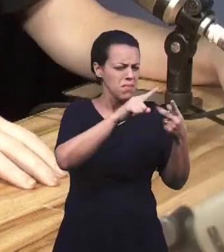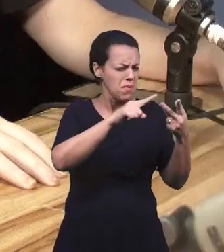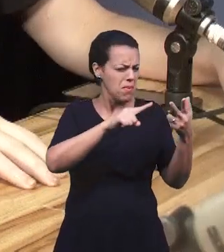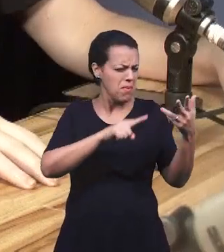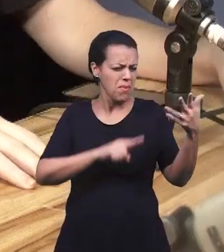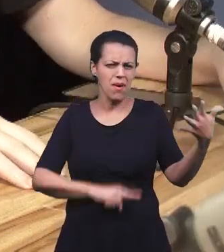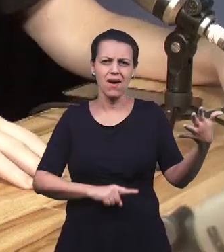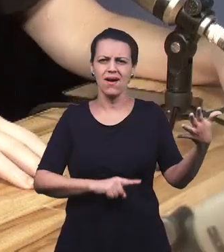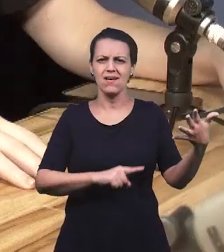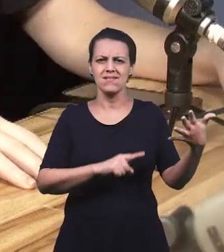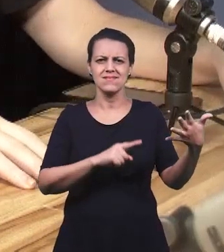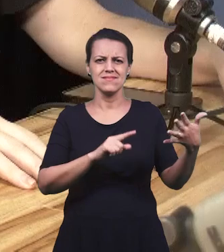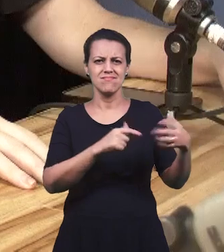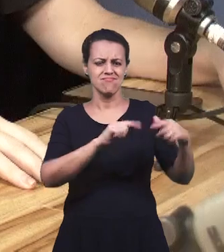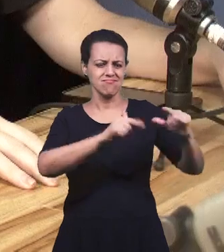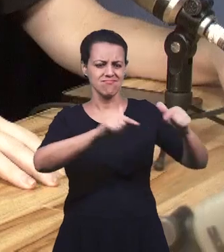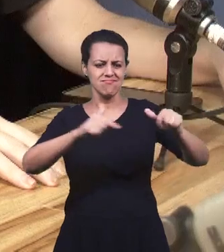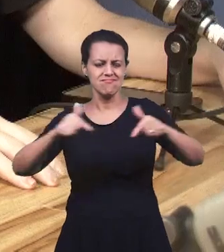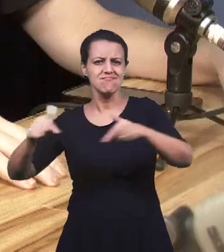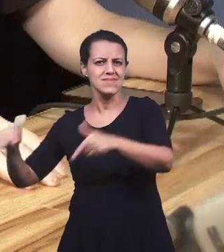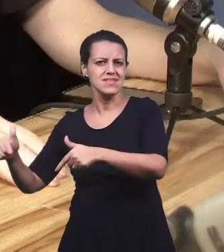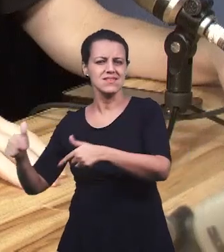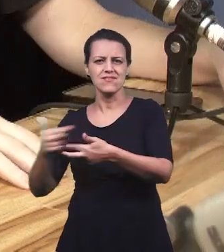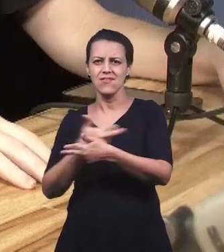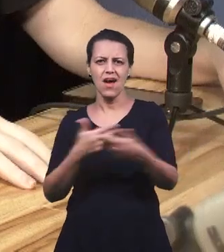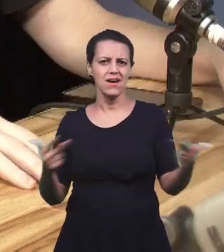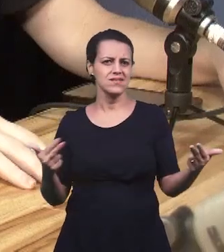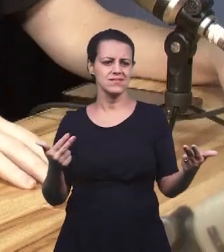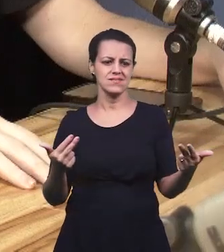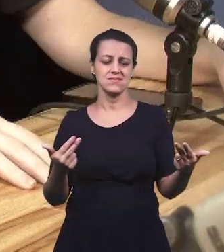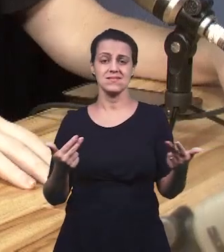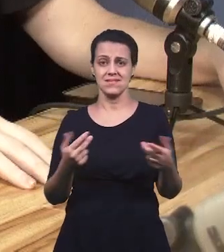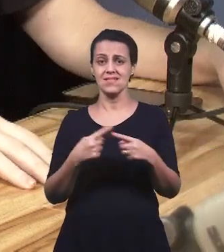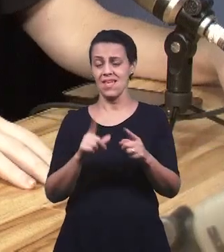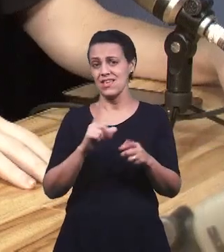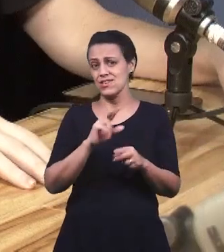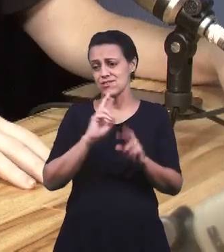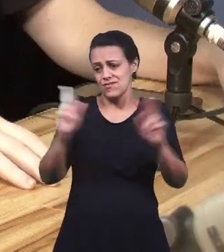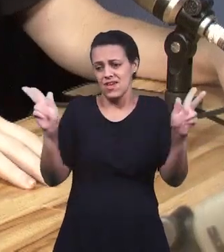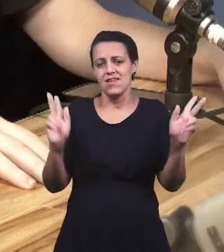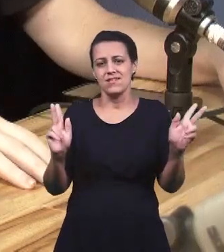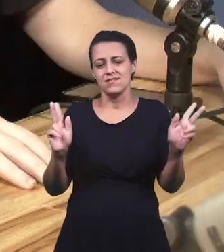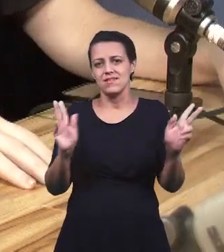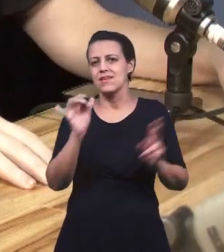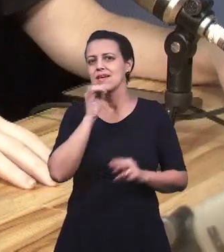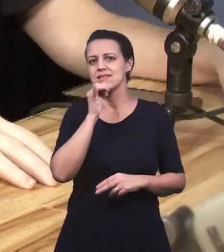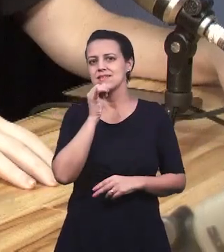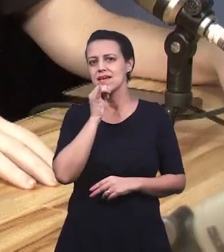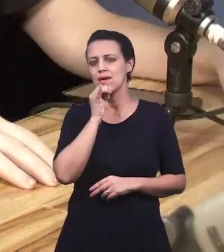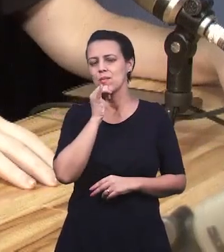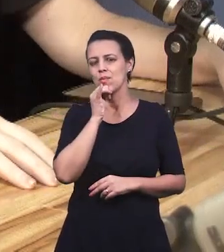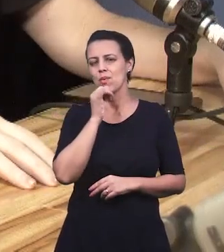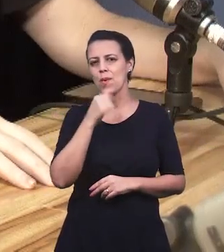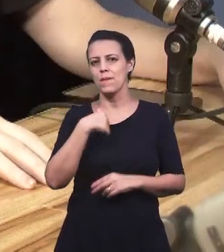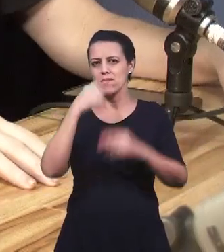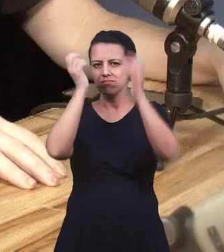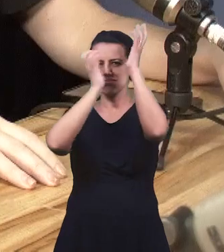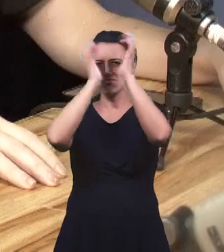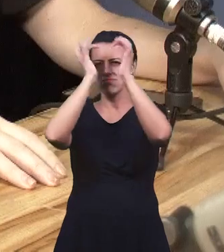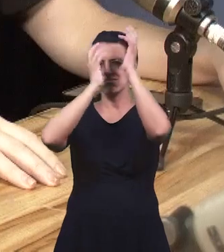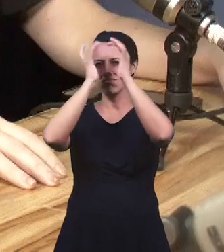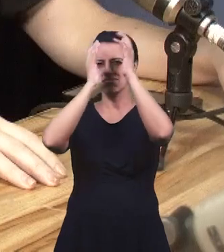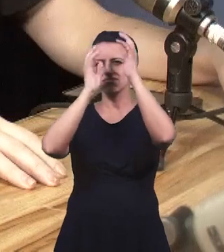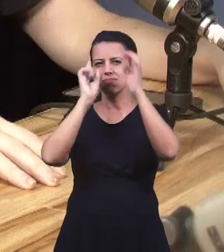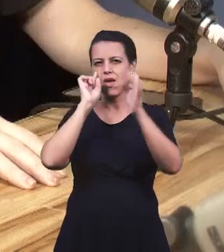tem tempos de resposta diferente. Por exemplo, aquilo que eu vejo, o meu cérebro demora em torno